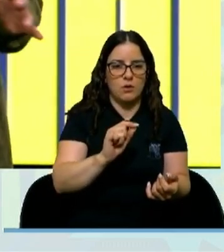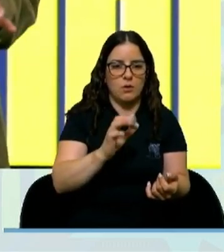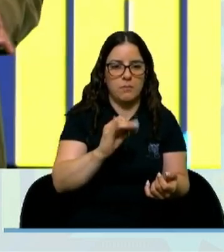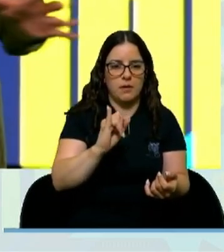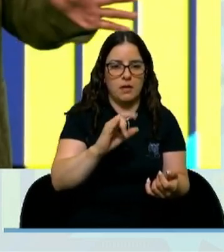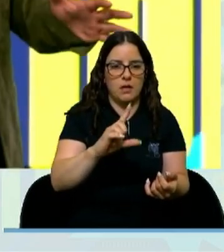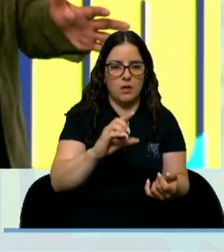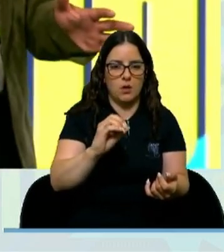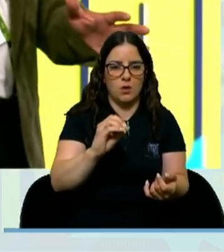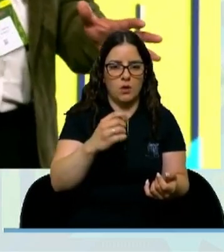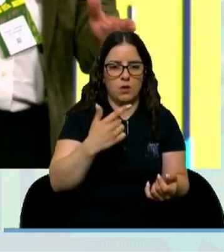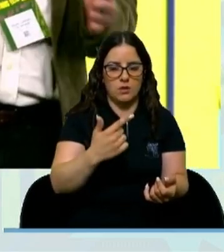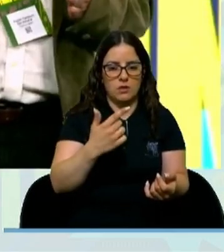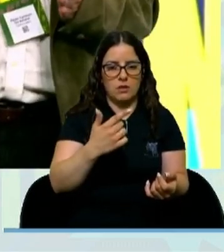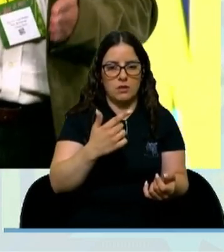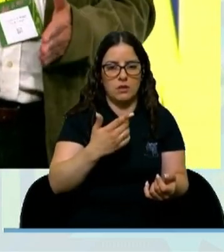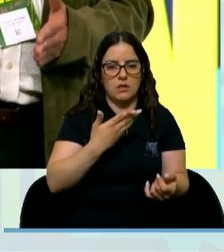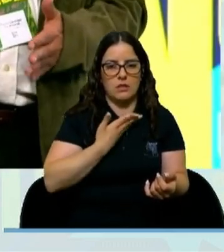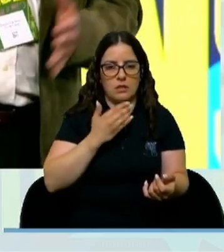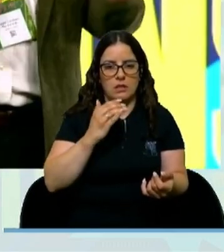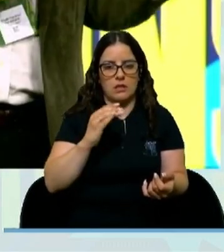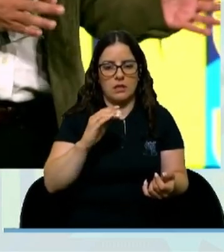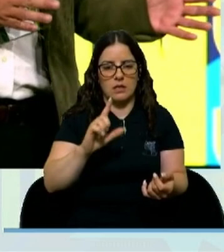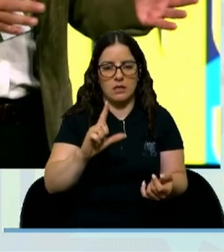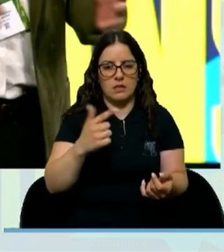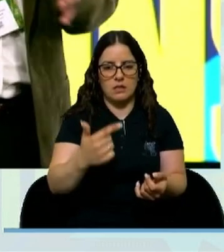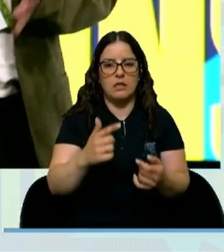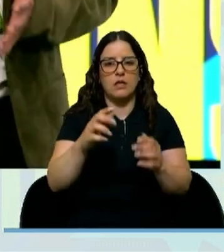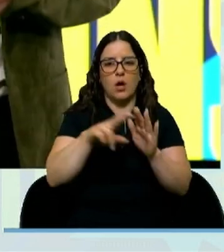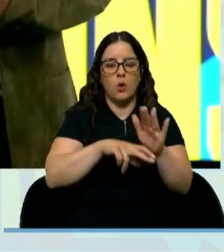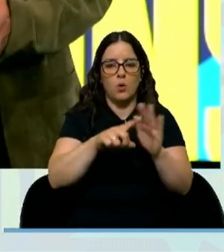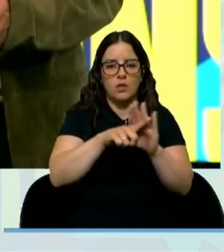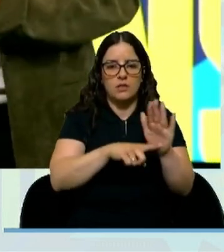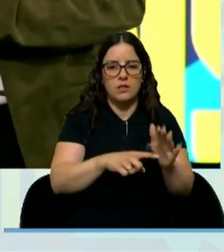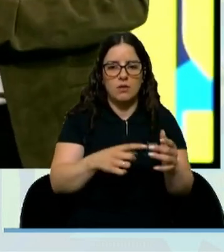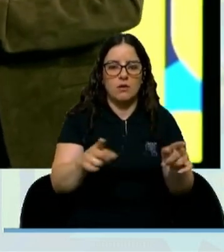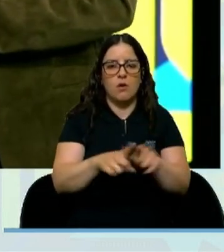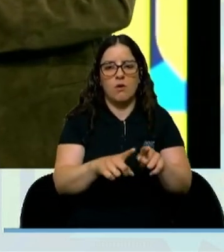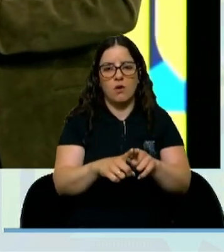regulação que passou essencialmente despercebida, foi assinada o ano passado e entrou